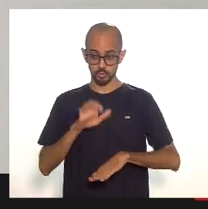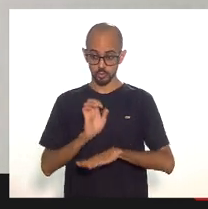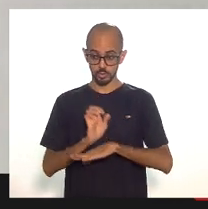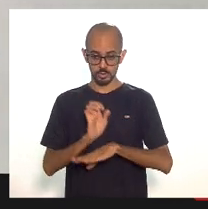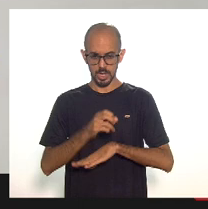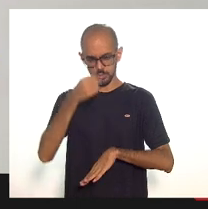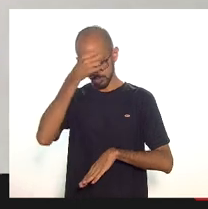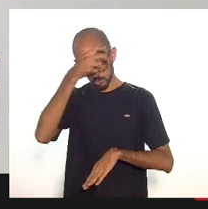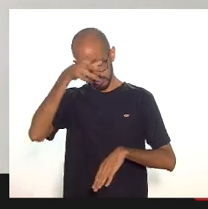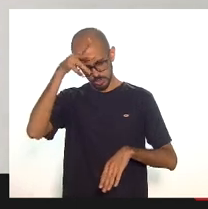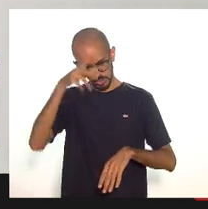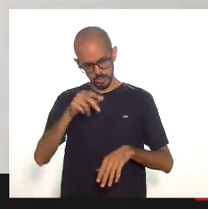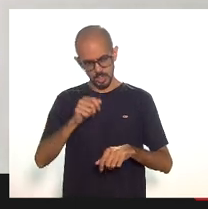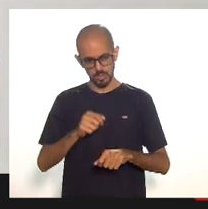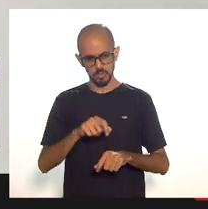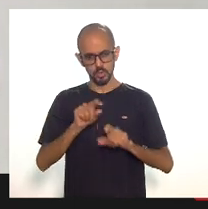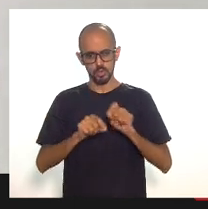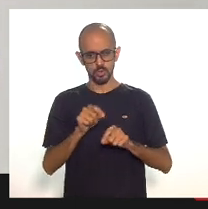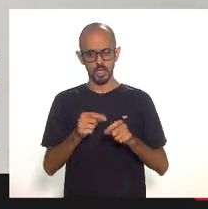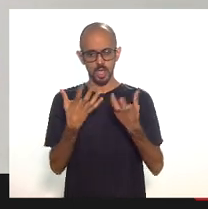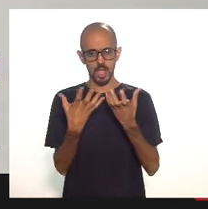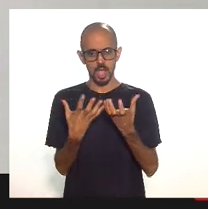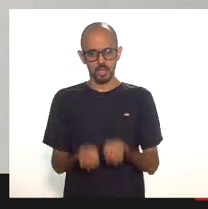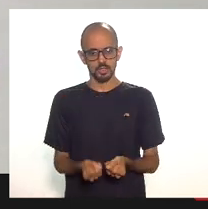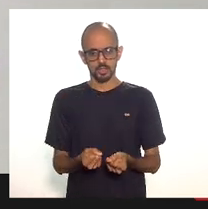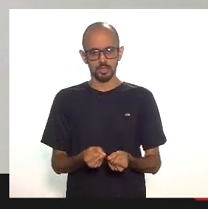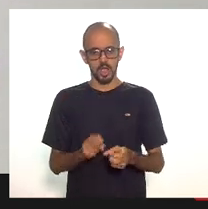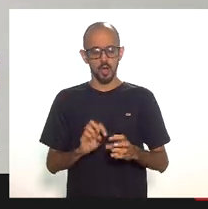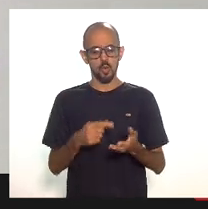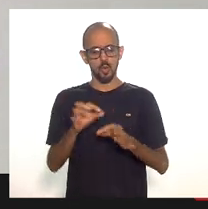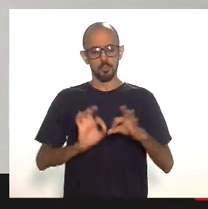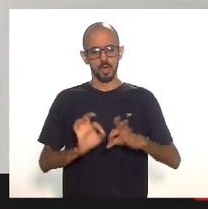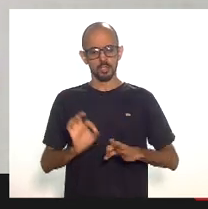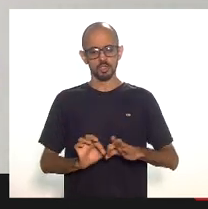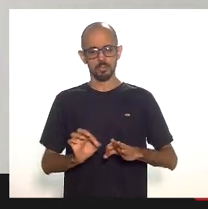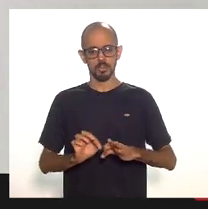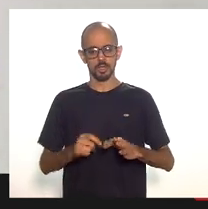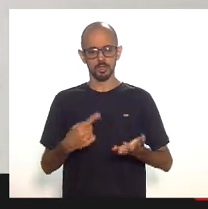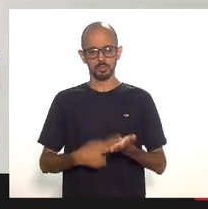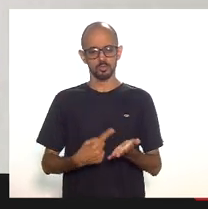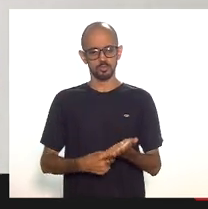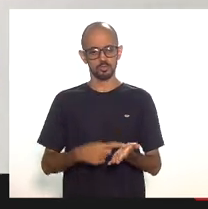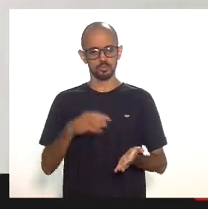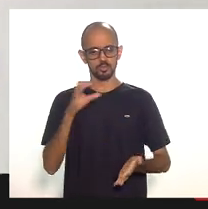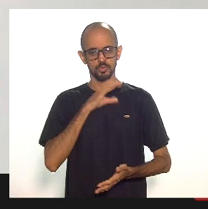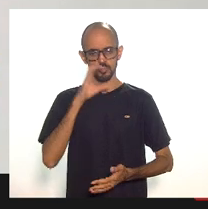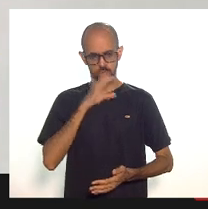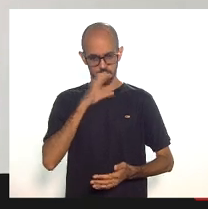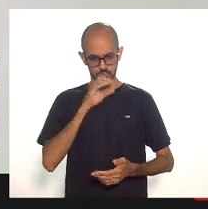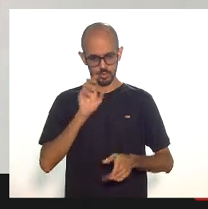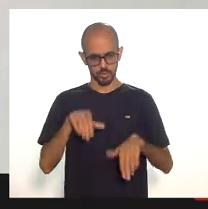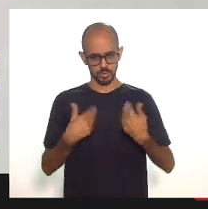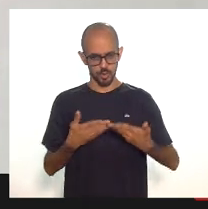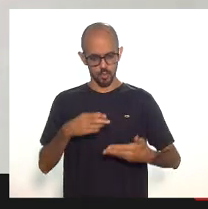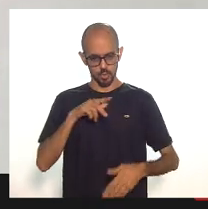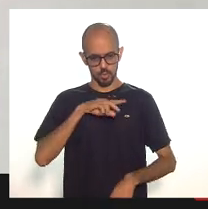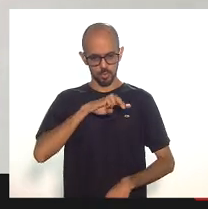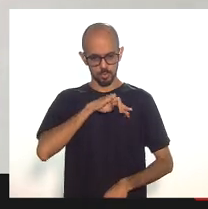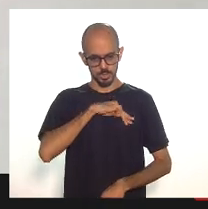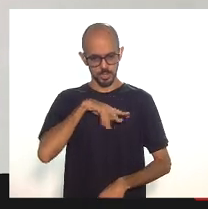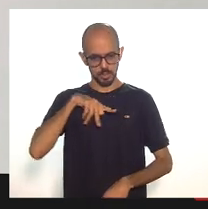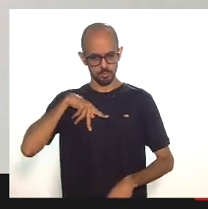o município se pautem pelo atual plano de contingência. Então, o que o Ministério Público está postulando é que seja